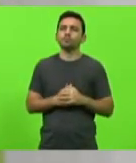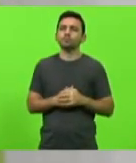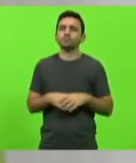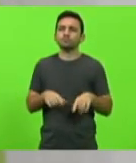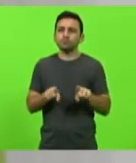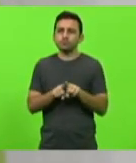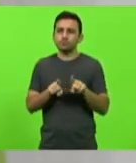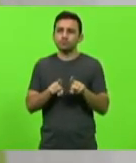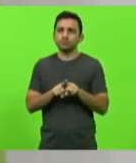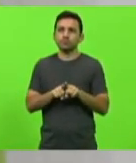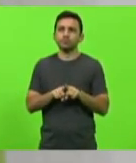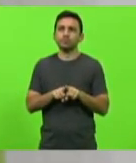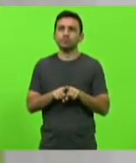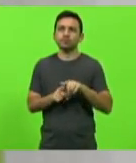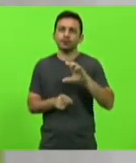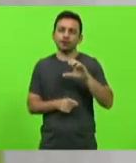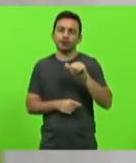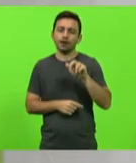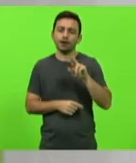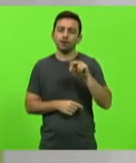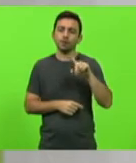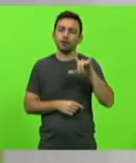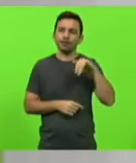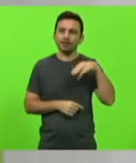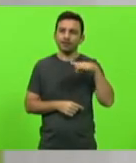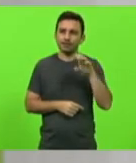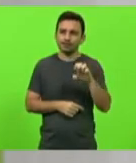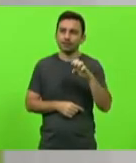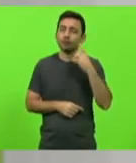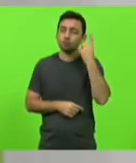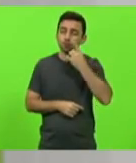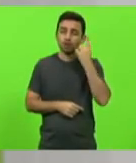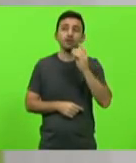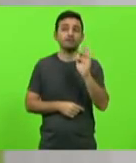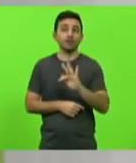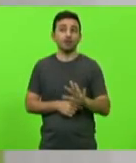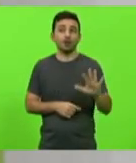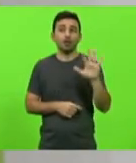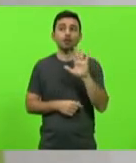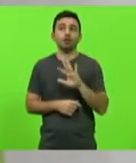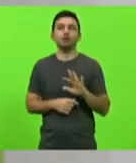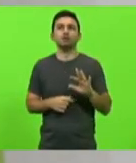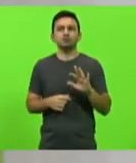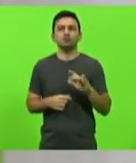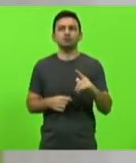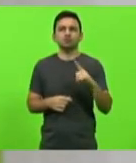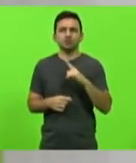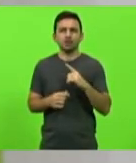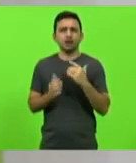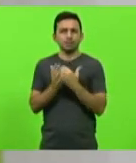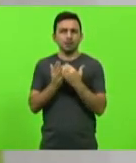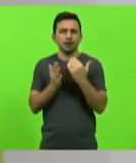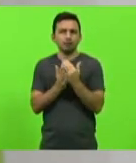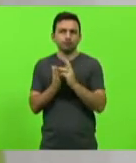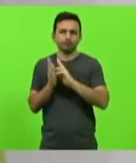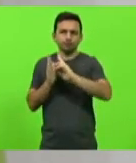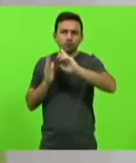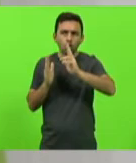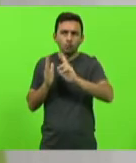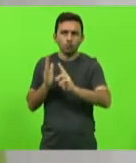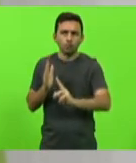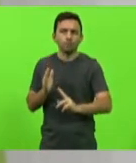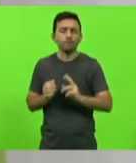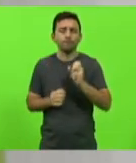também da Caroline Detone, deputada federal. Então, estamos ficando com uma nominata muito